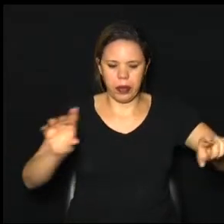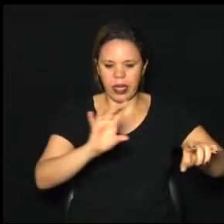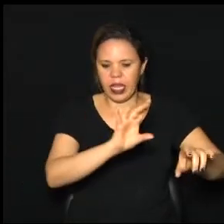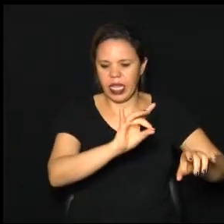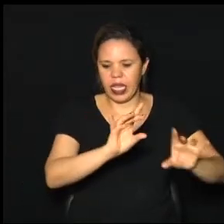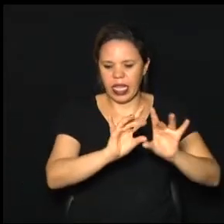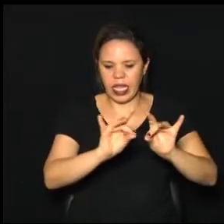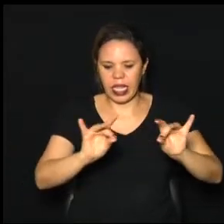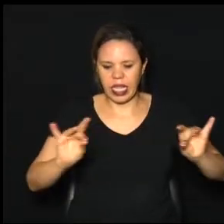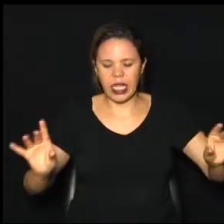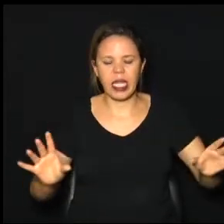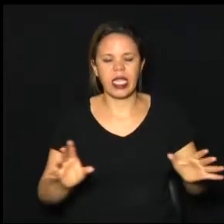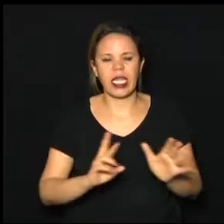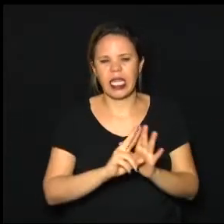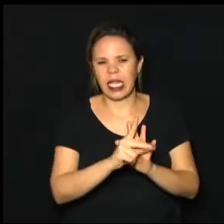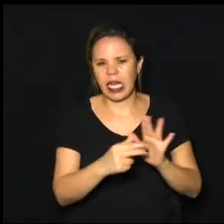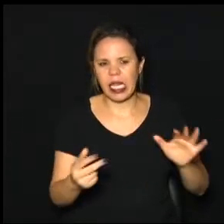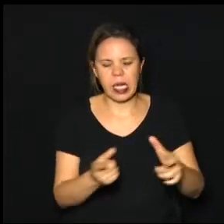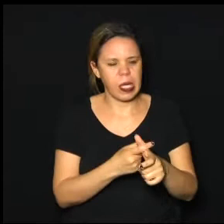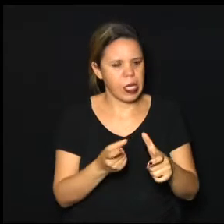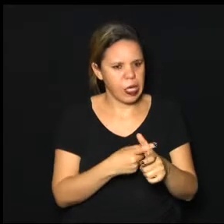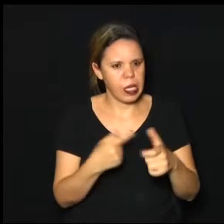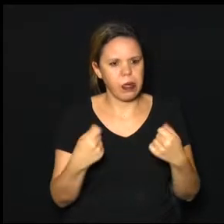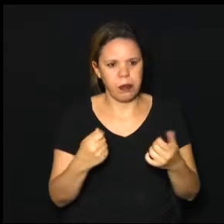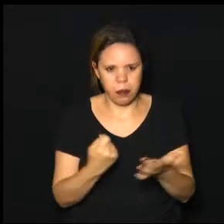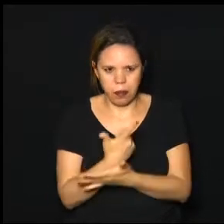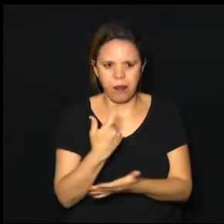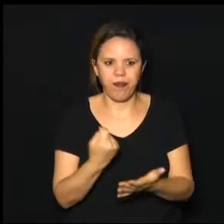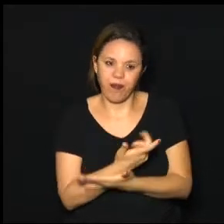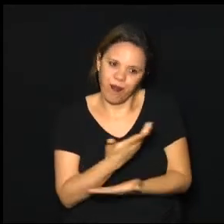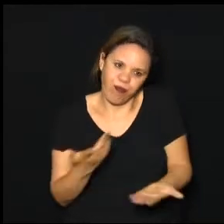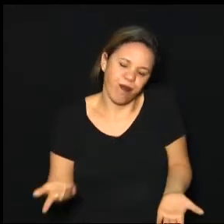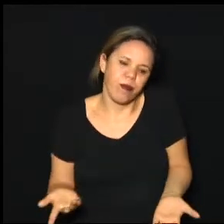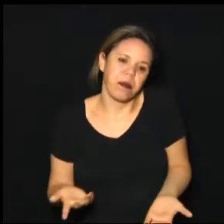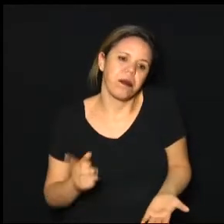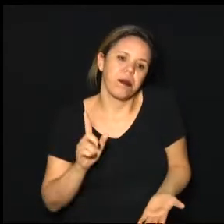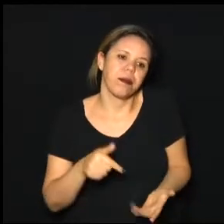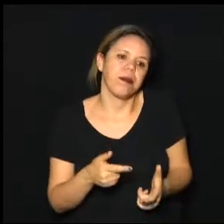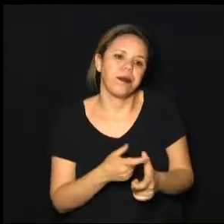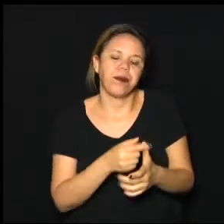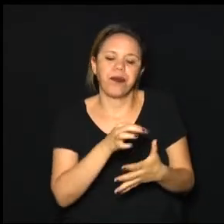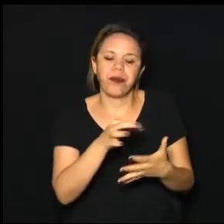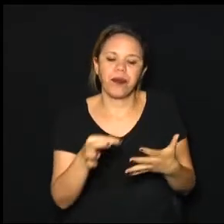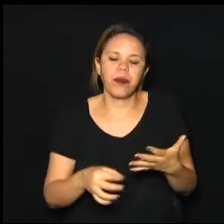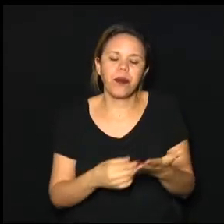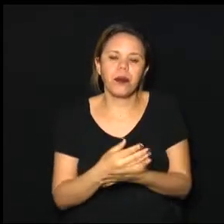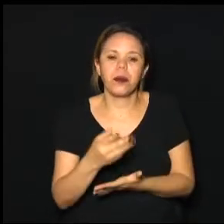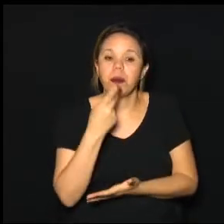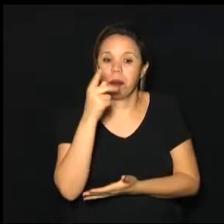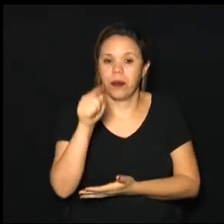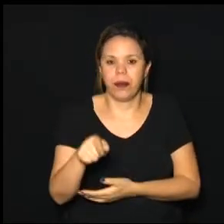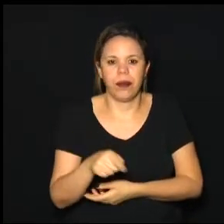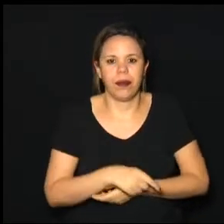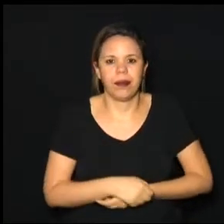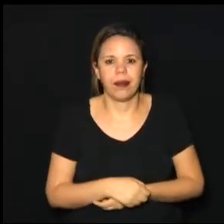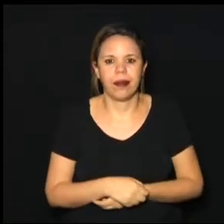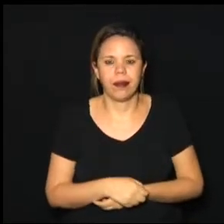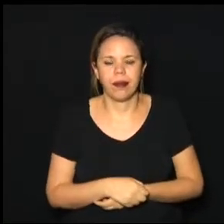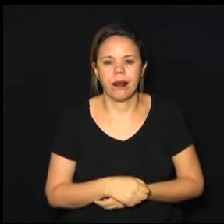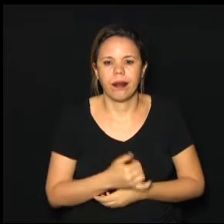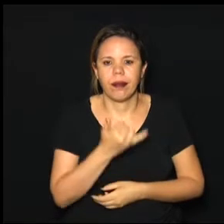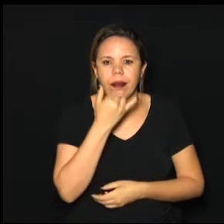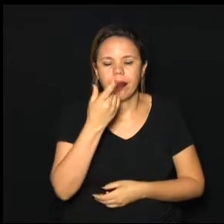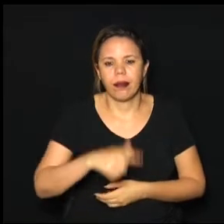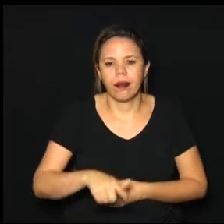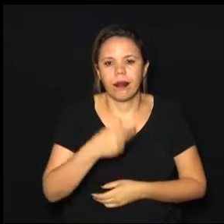de despesas e essas despesas elas precisam ser custeadas. Essas despesas, eu disse no começo, repito, com perdão da